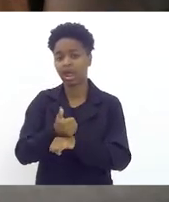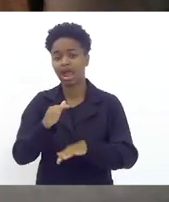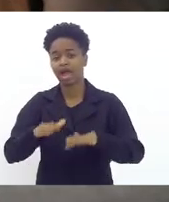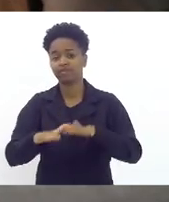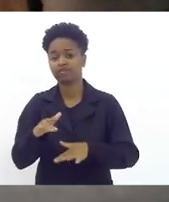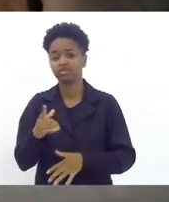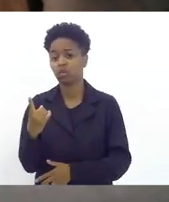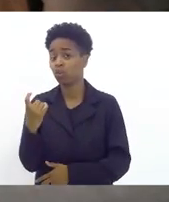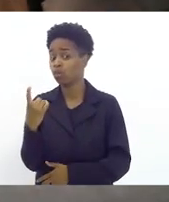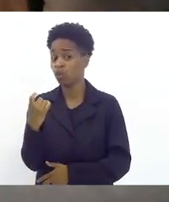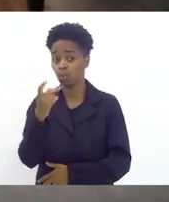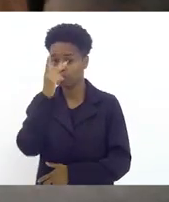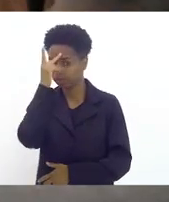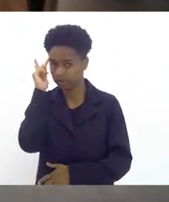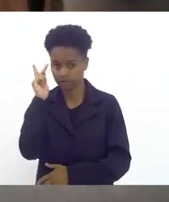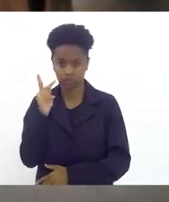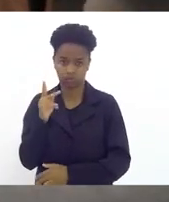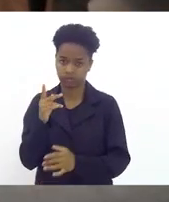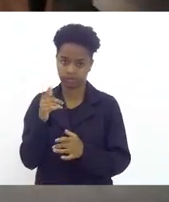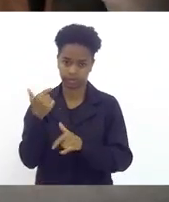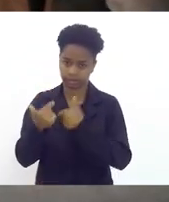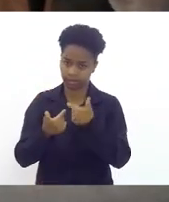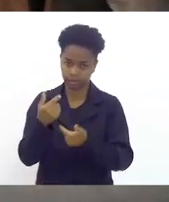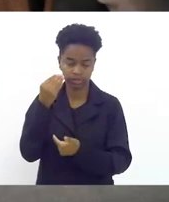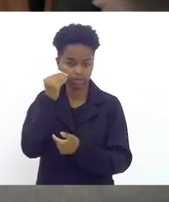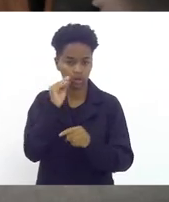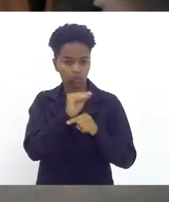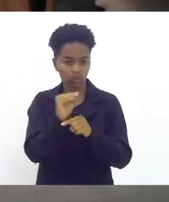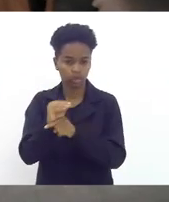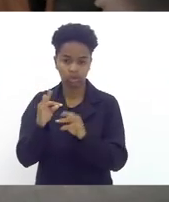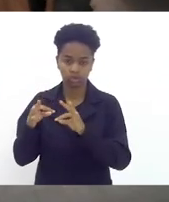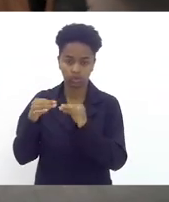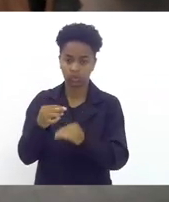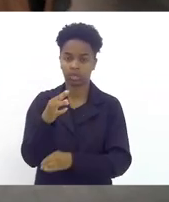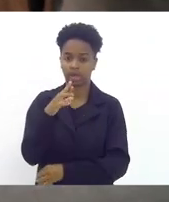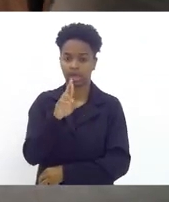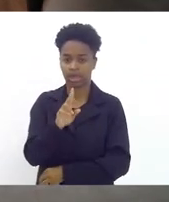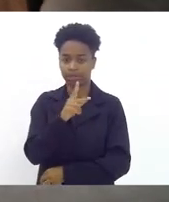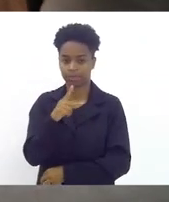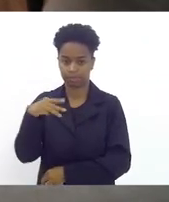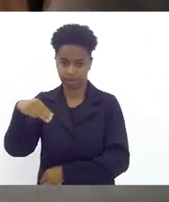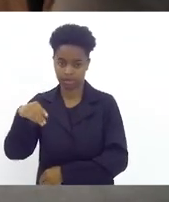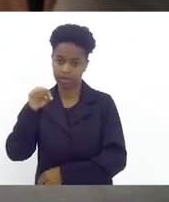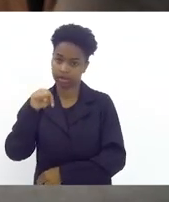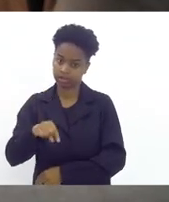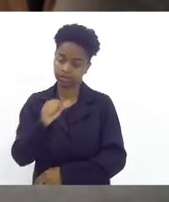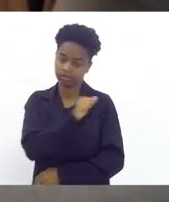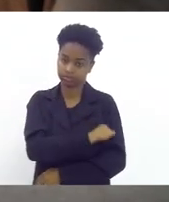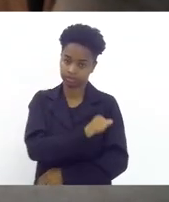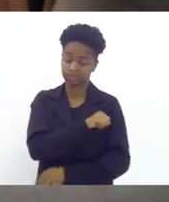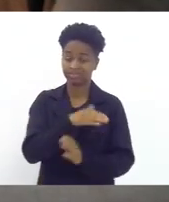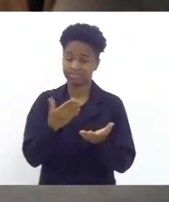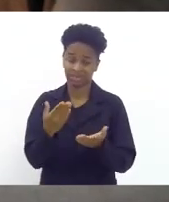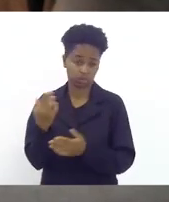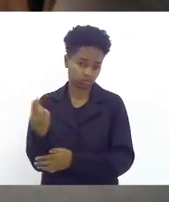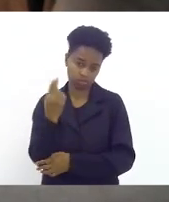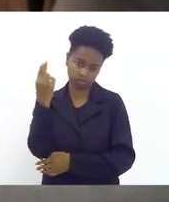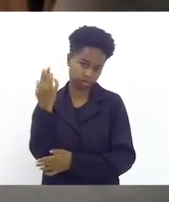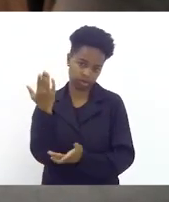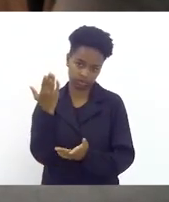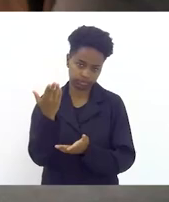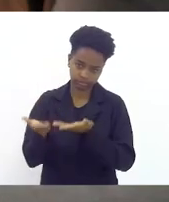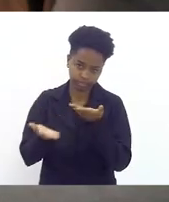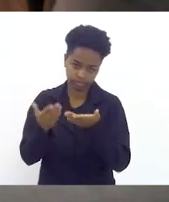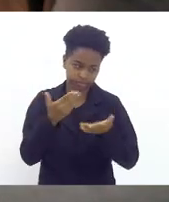uma única pessoa ali para cuidar de todas as rppns do Estado né Isso é humanamente inviável né